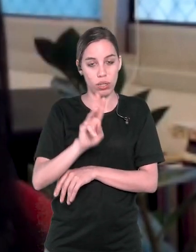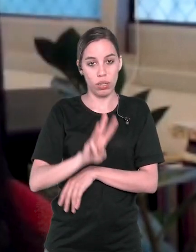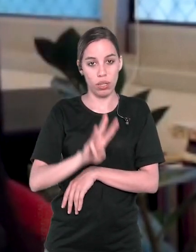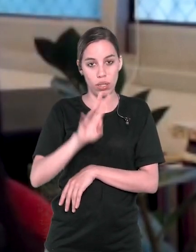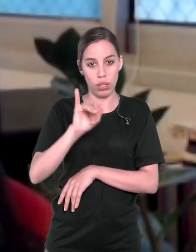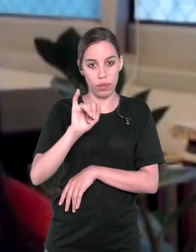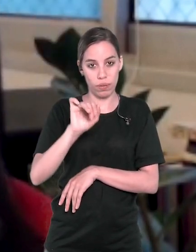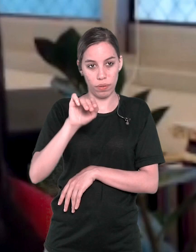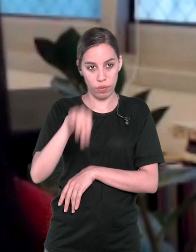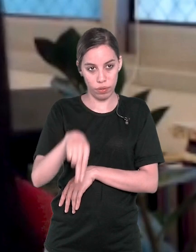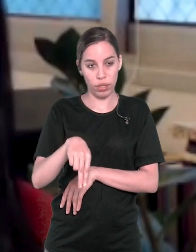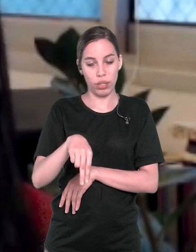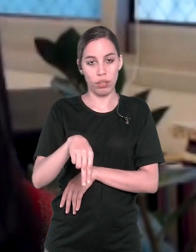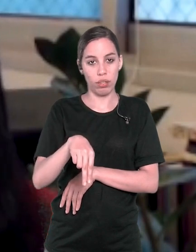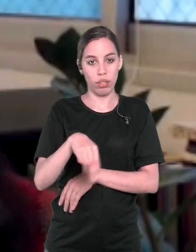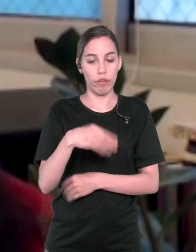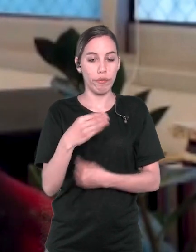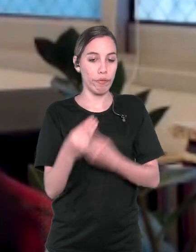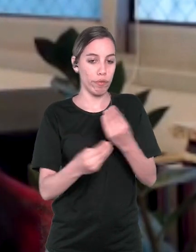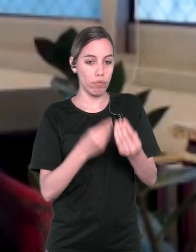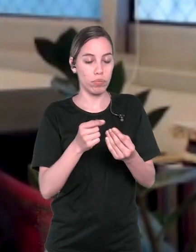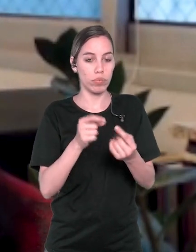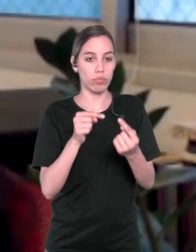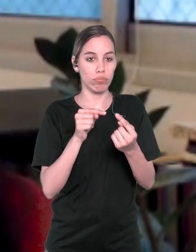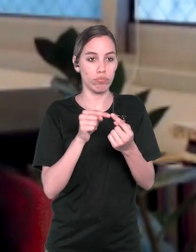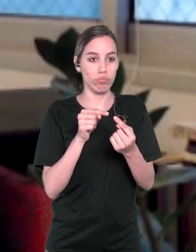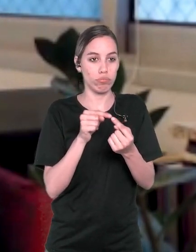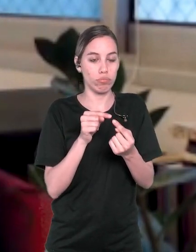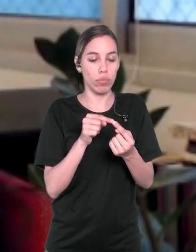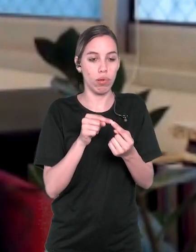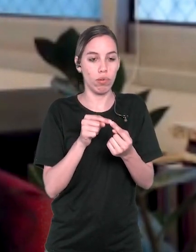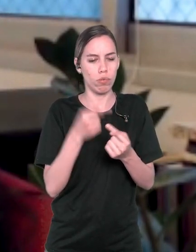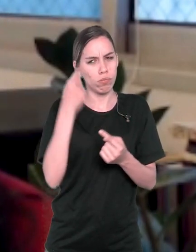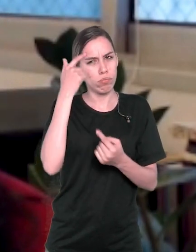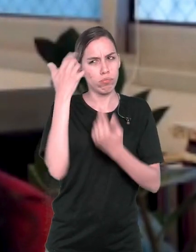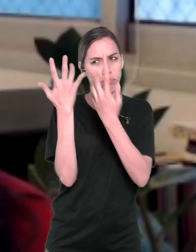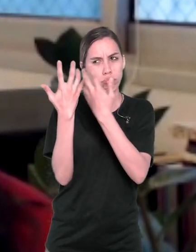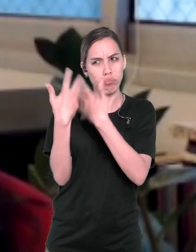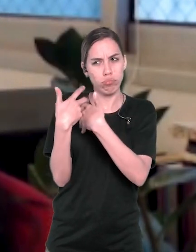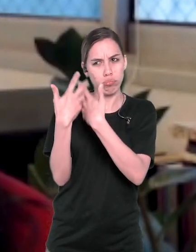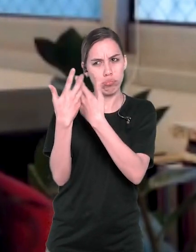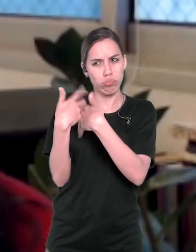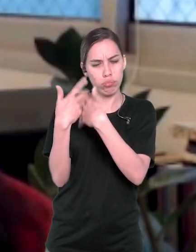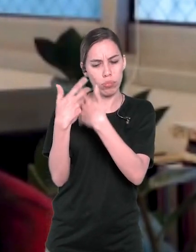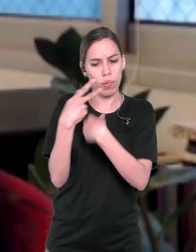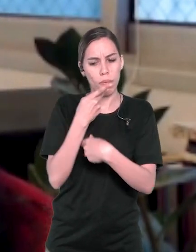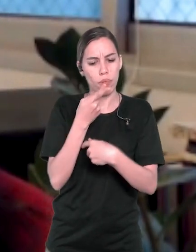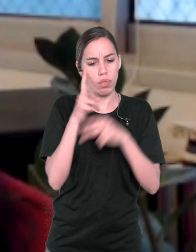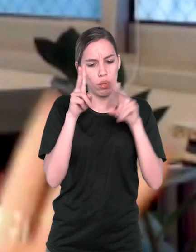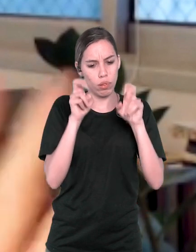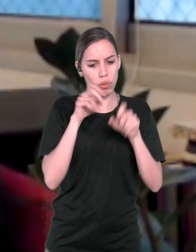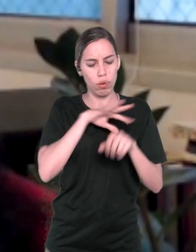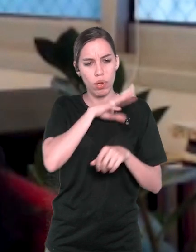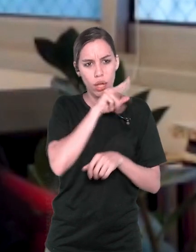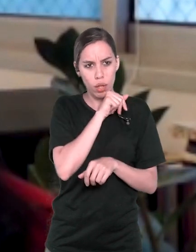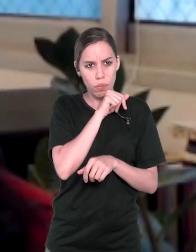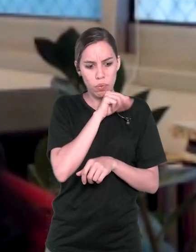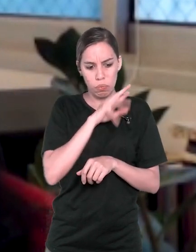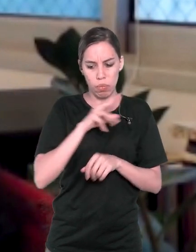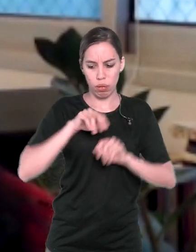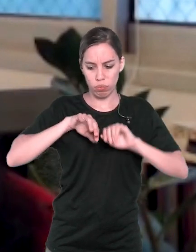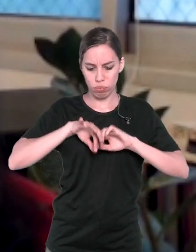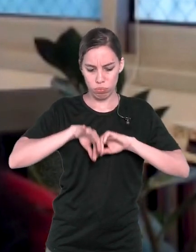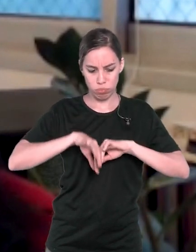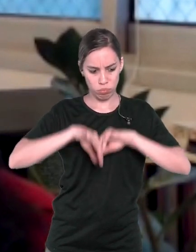Darwin, como um ponto de inflexão para a abordagem dos animais, não mais como